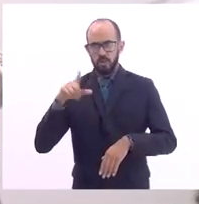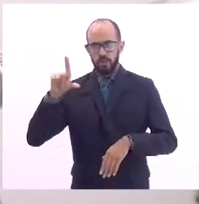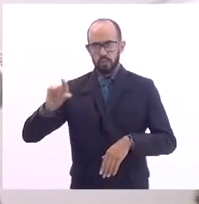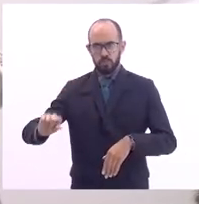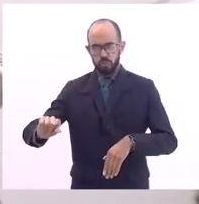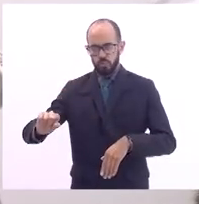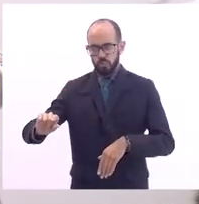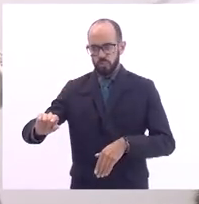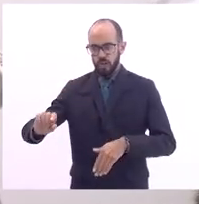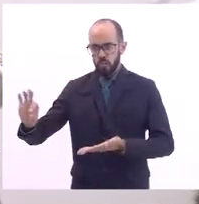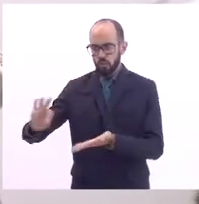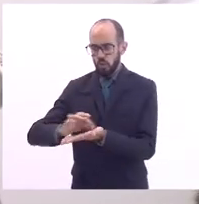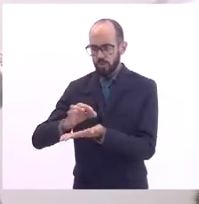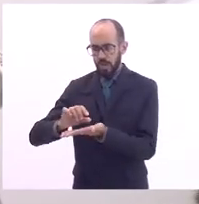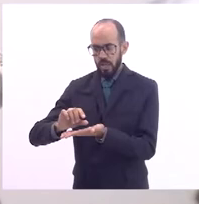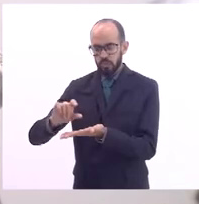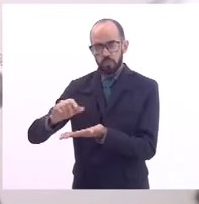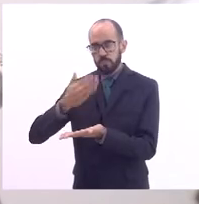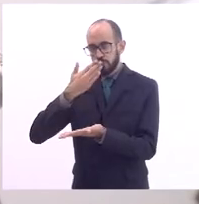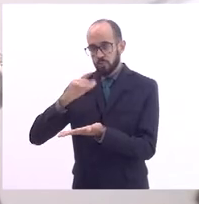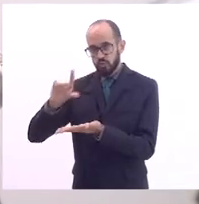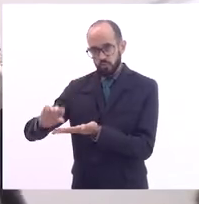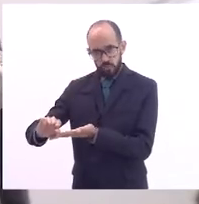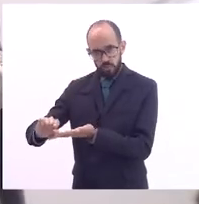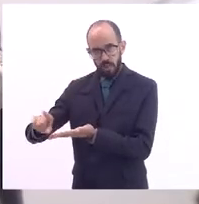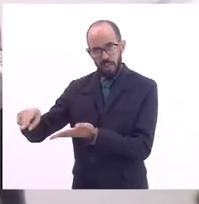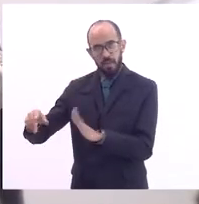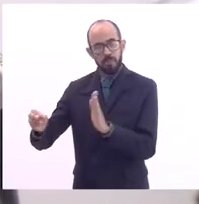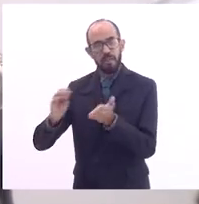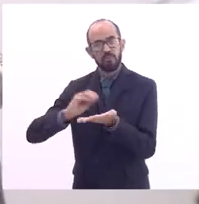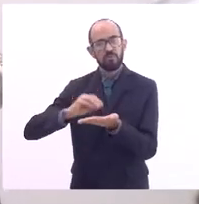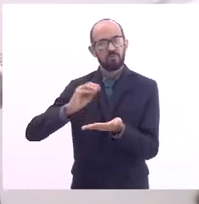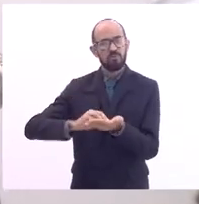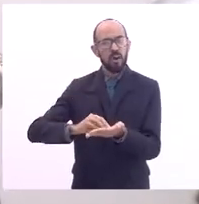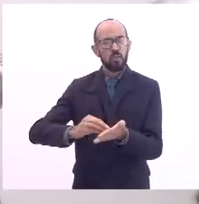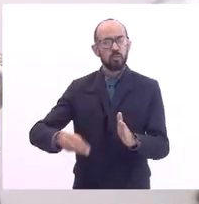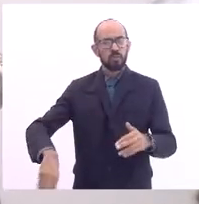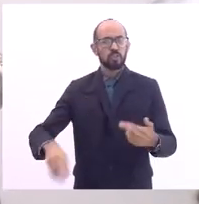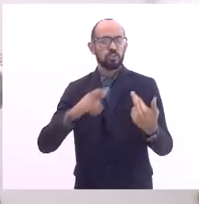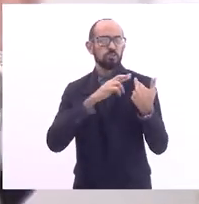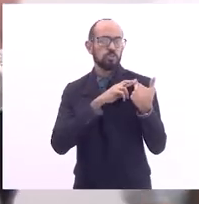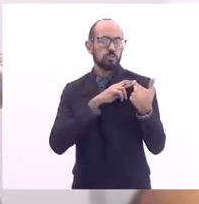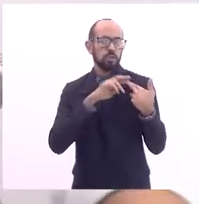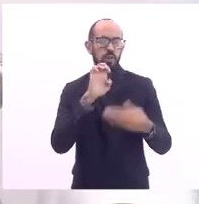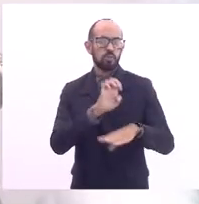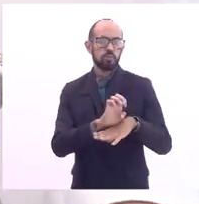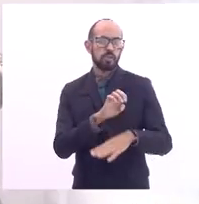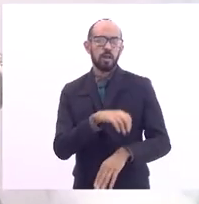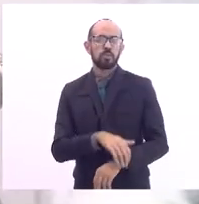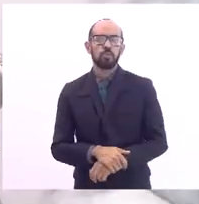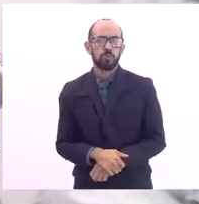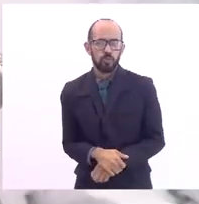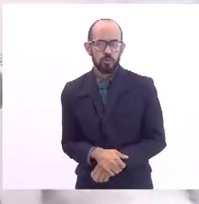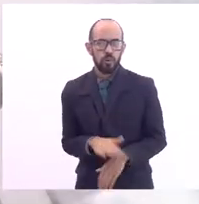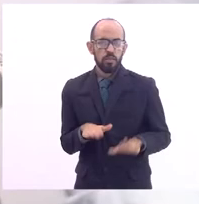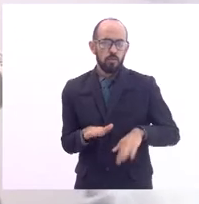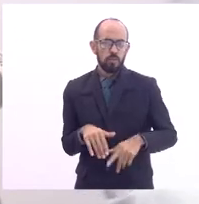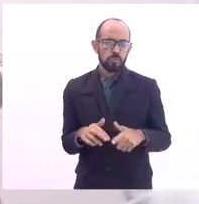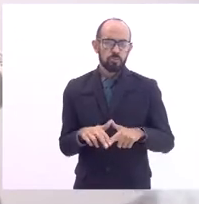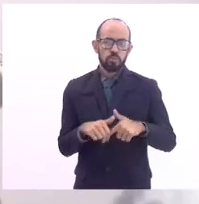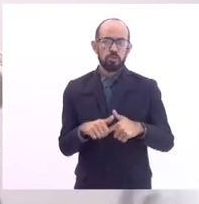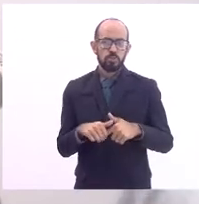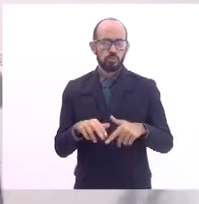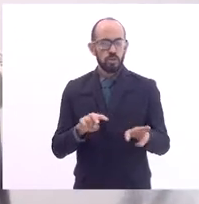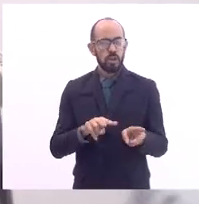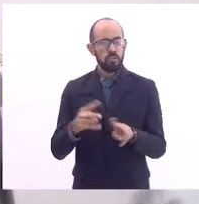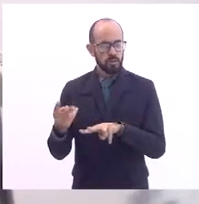demanda contratada, ela dá mais um exemplo de falta de compromisso com o Estado do Rio de Janeiro. E aí, talvez, por isso, também tenha levado sua sede para